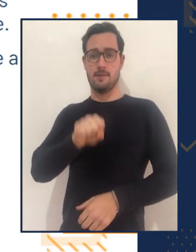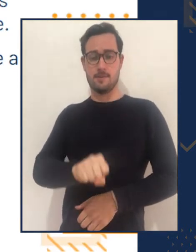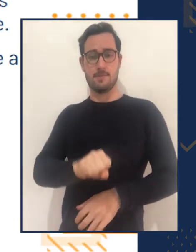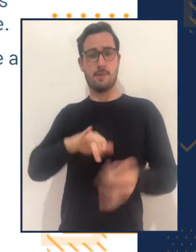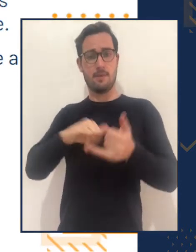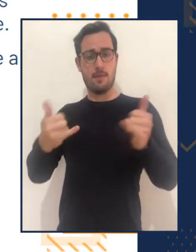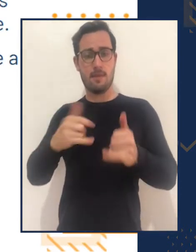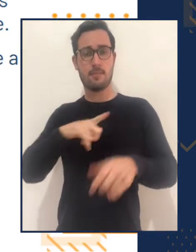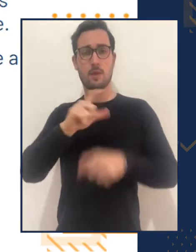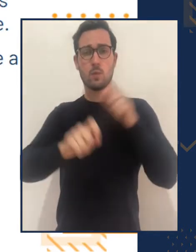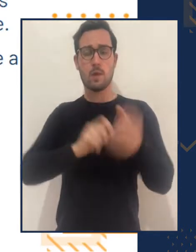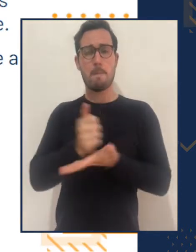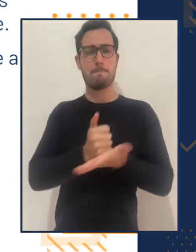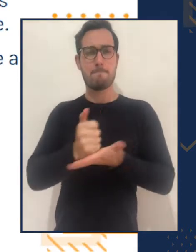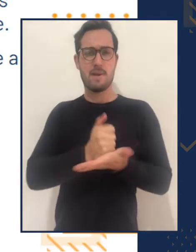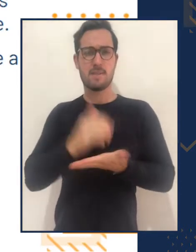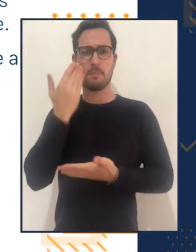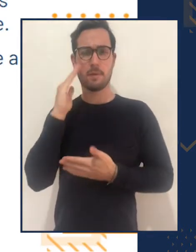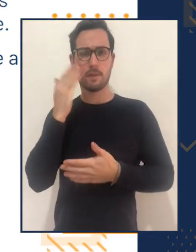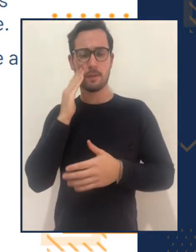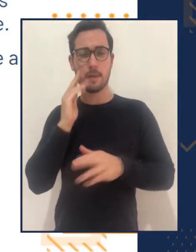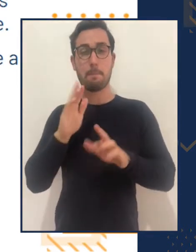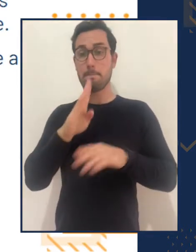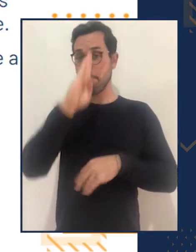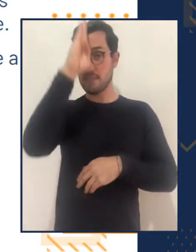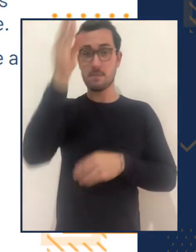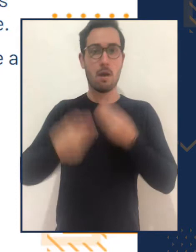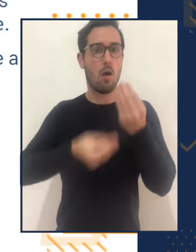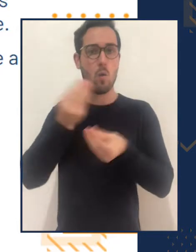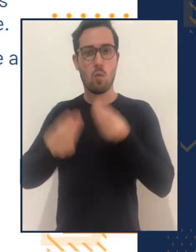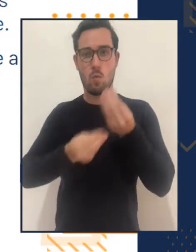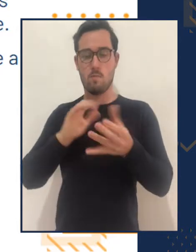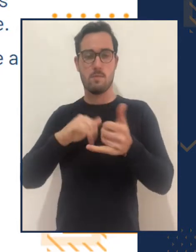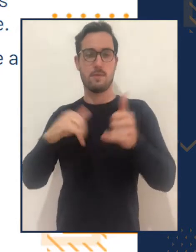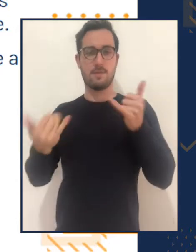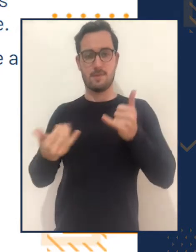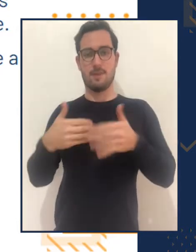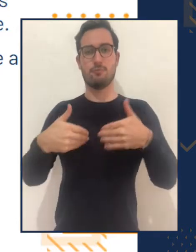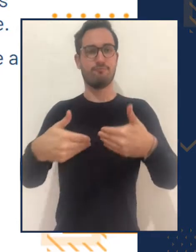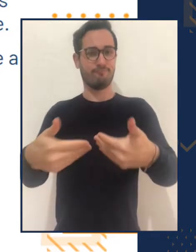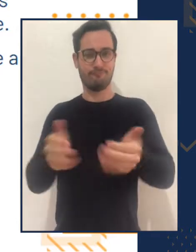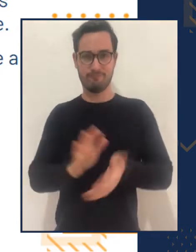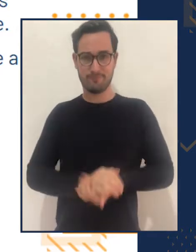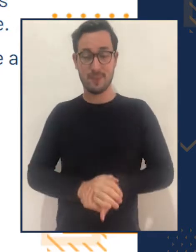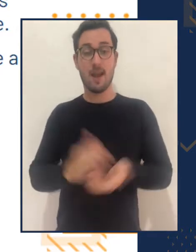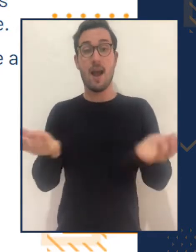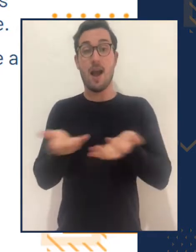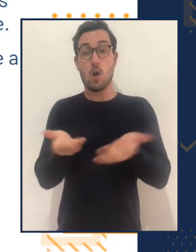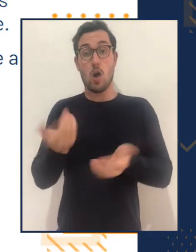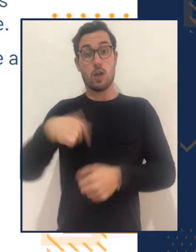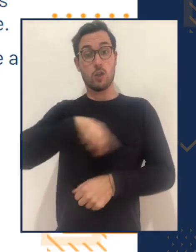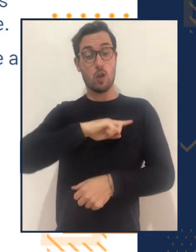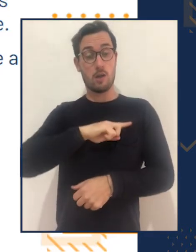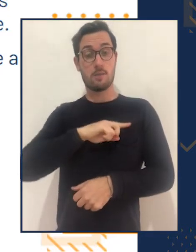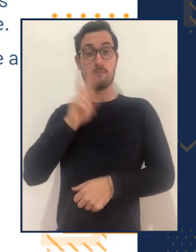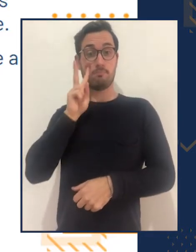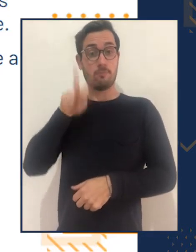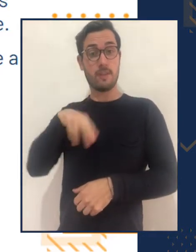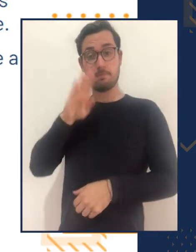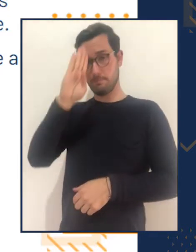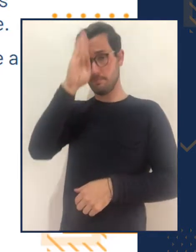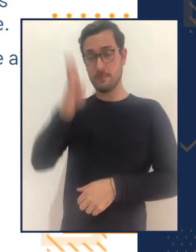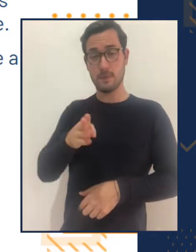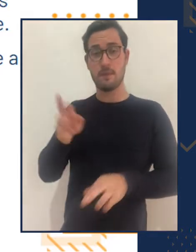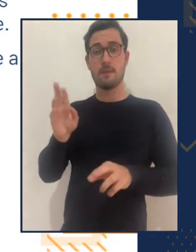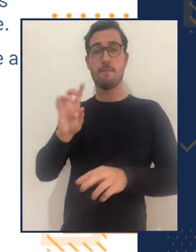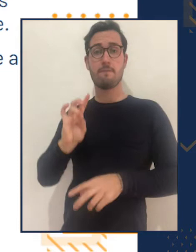nos condutores servem de base para a compreensão dos principais aspectos sobre como funciona a eletricidade. Agora, a partir de agora, a gente